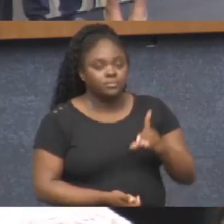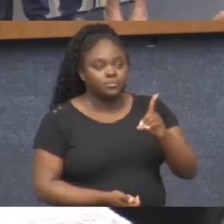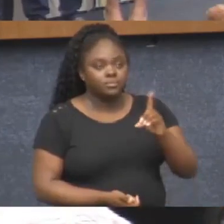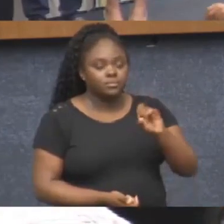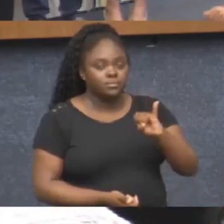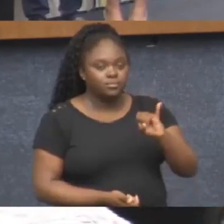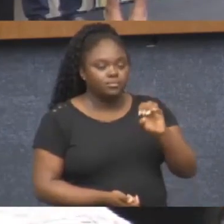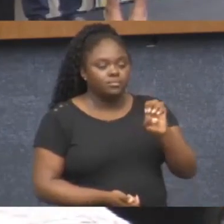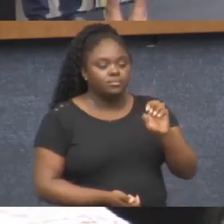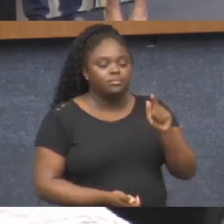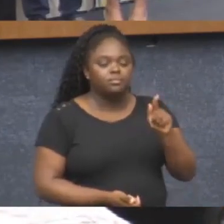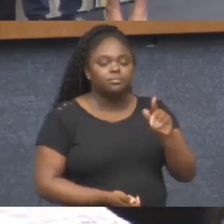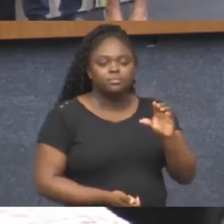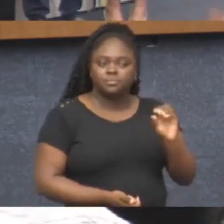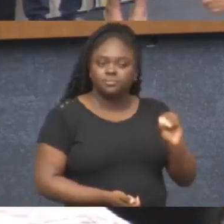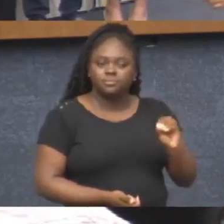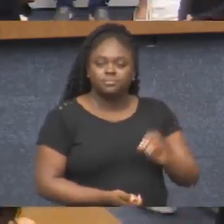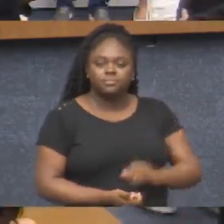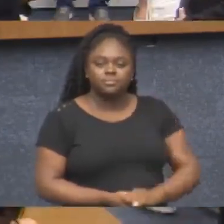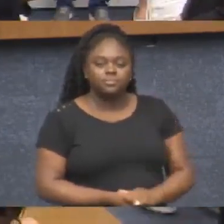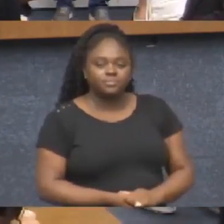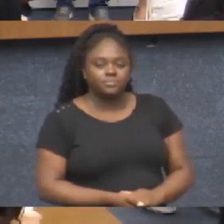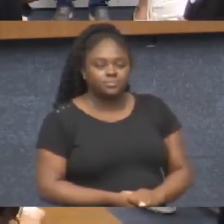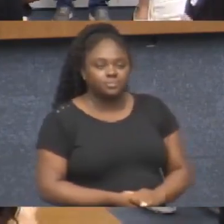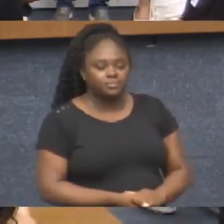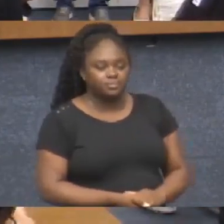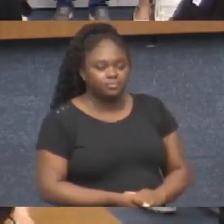Diego Vinícius Melo Lacerda.